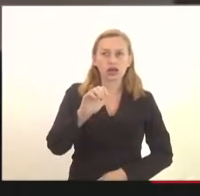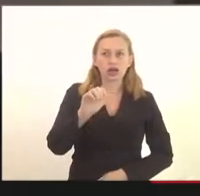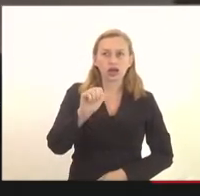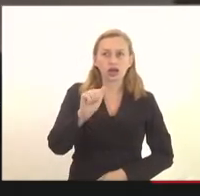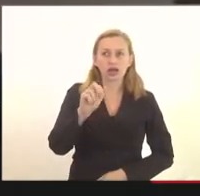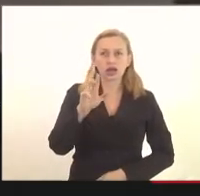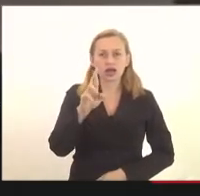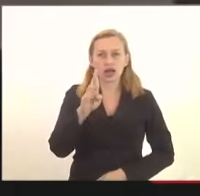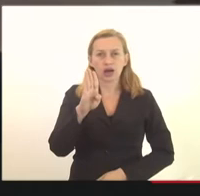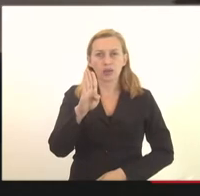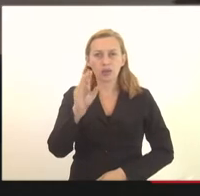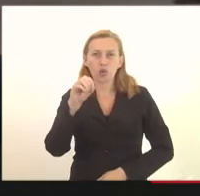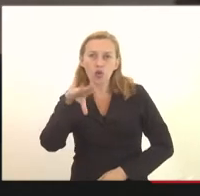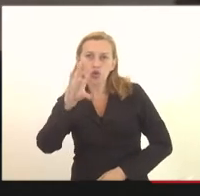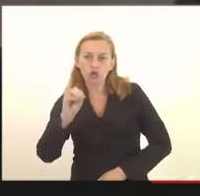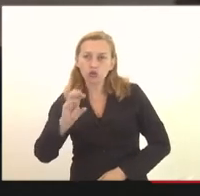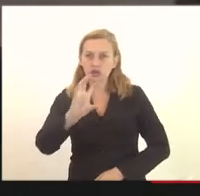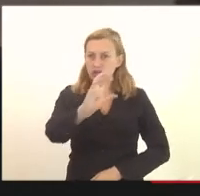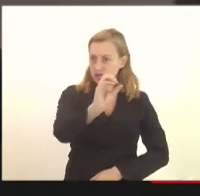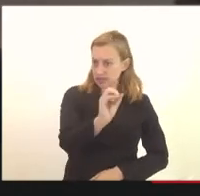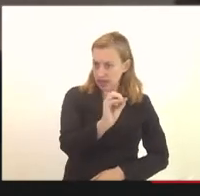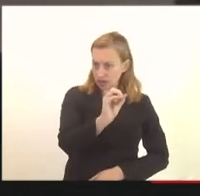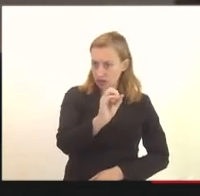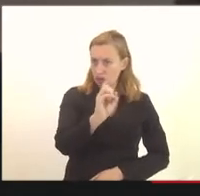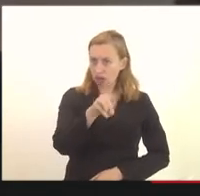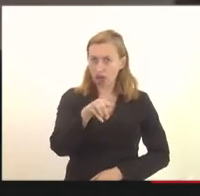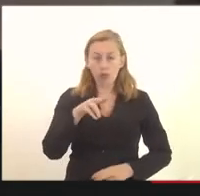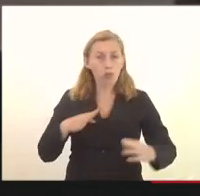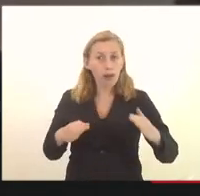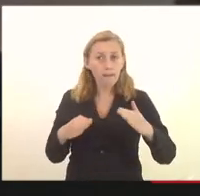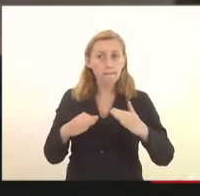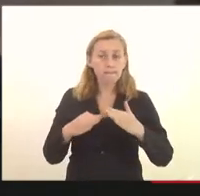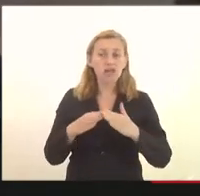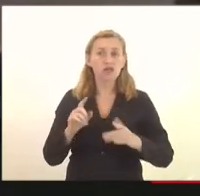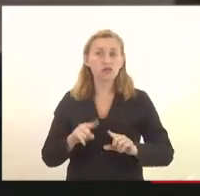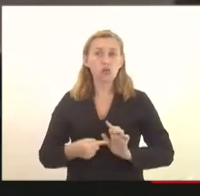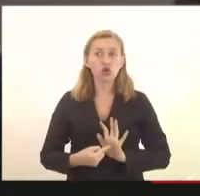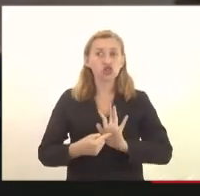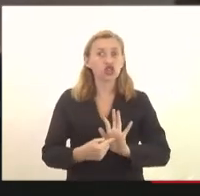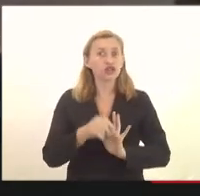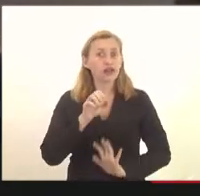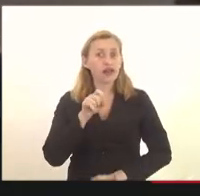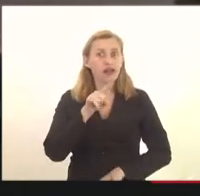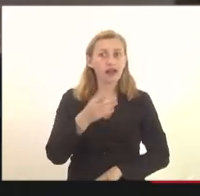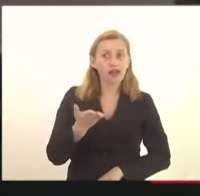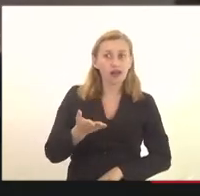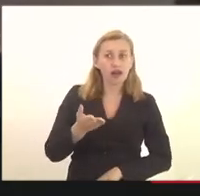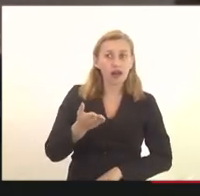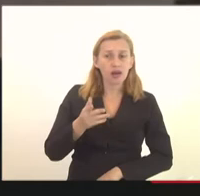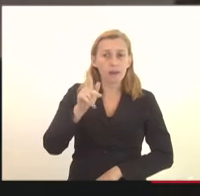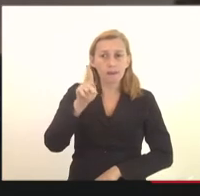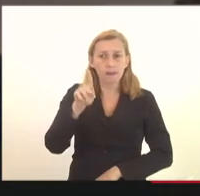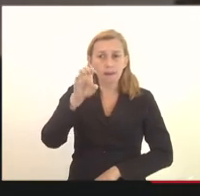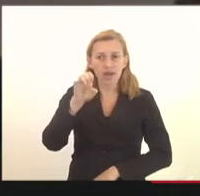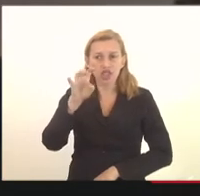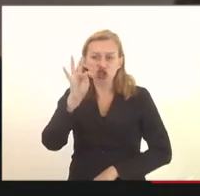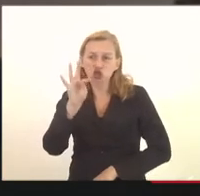ponto de vista líquido, né, em 2050, isso é uma meta que foi definida lá pelo Corporate da Petronas na